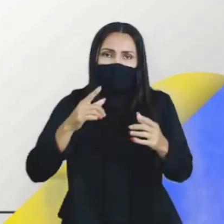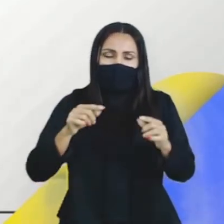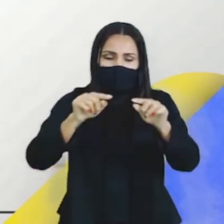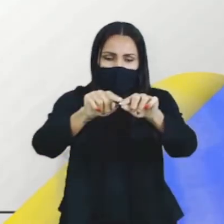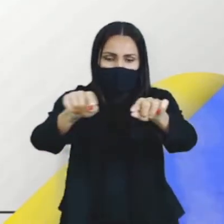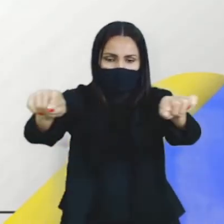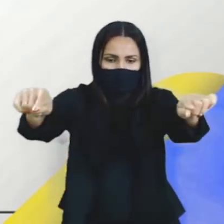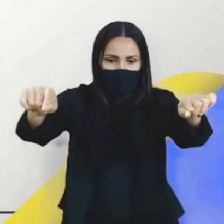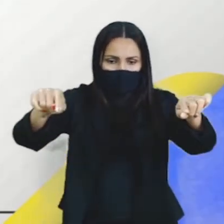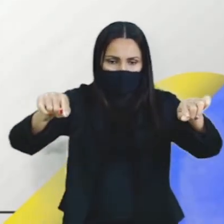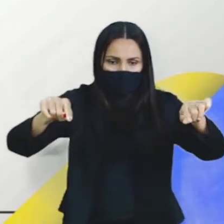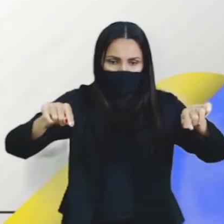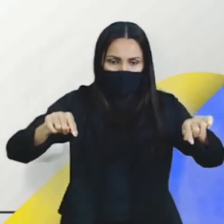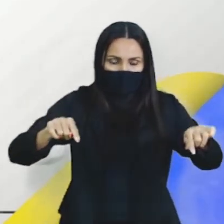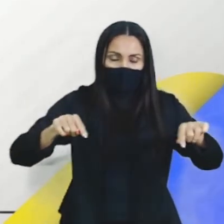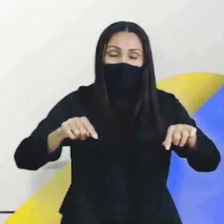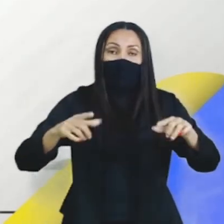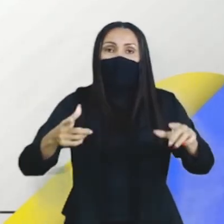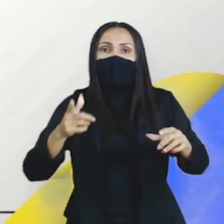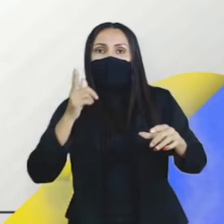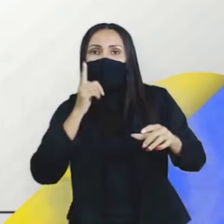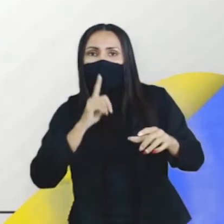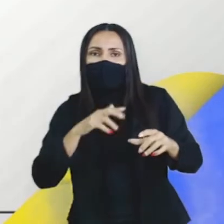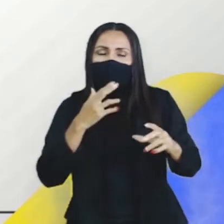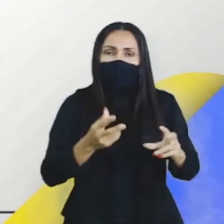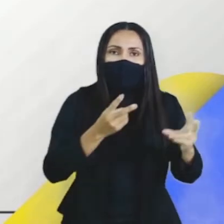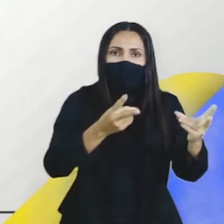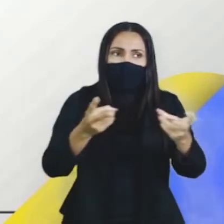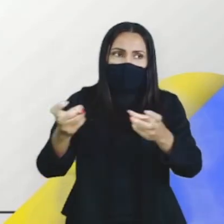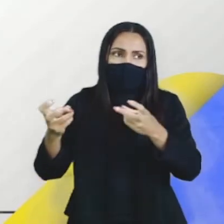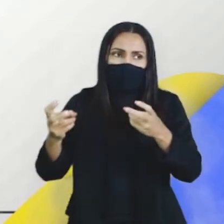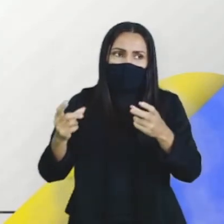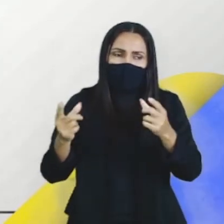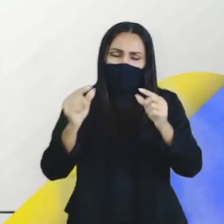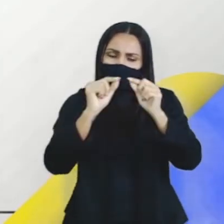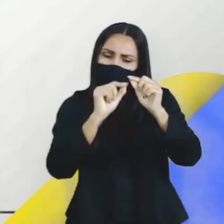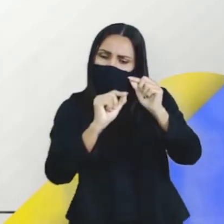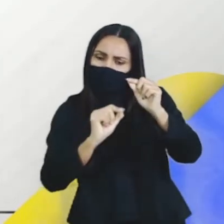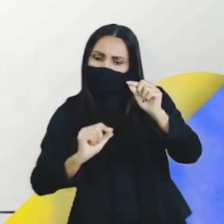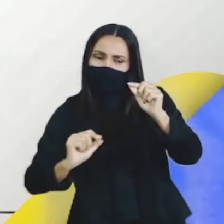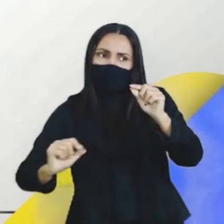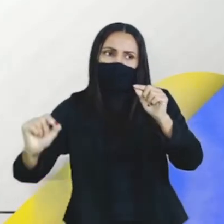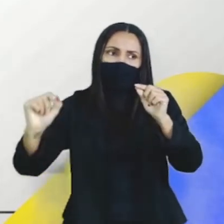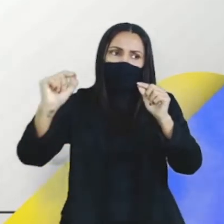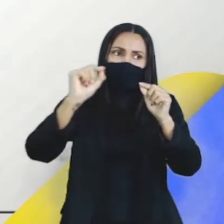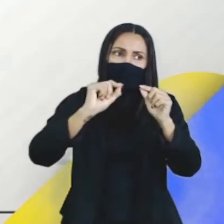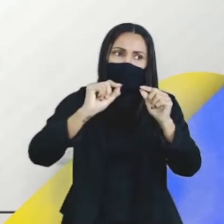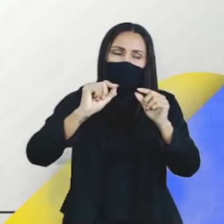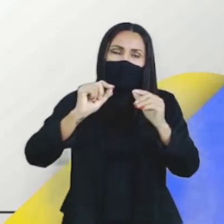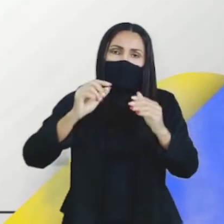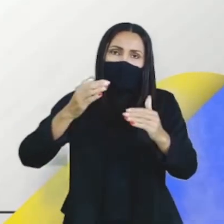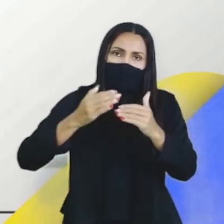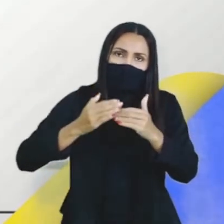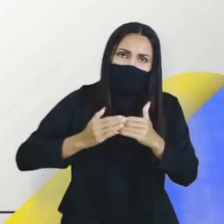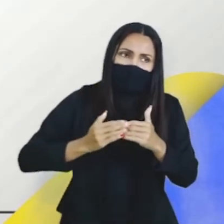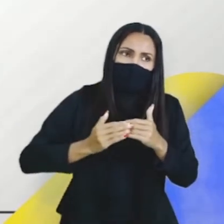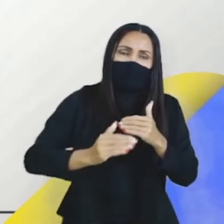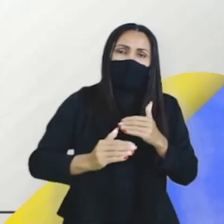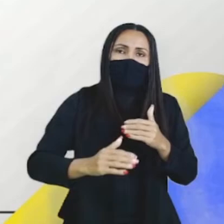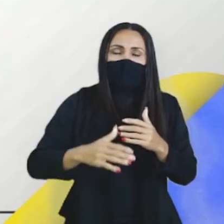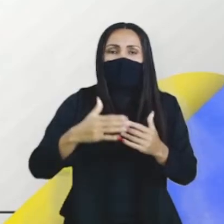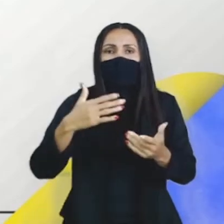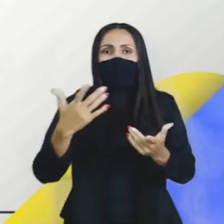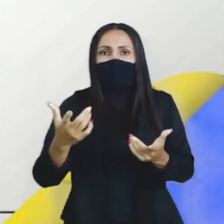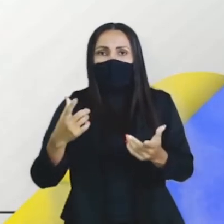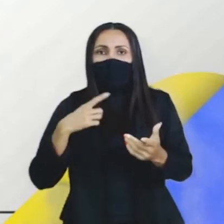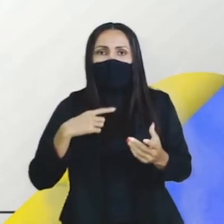face frontal, você vai conseguir determinar o centro dessa circunferência. E se a partir desse centro você